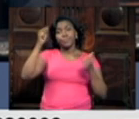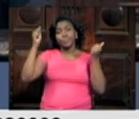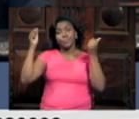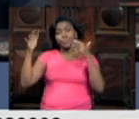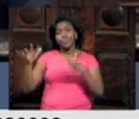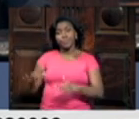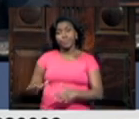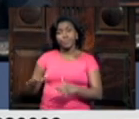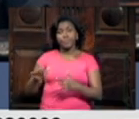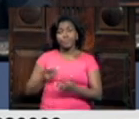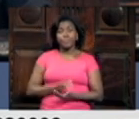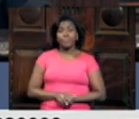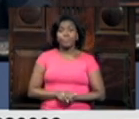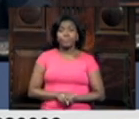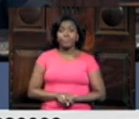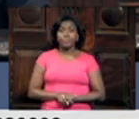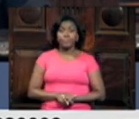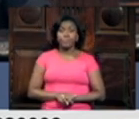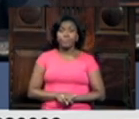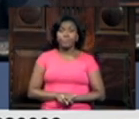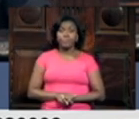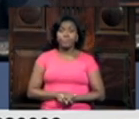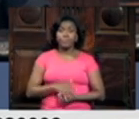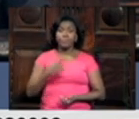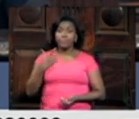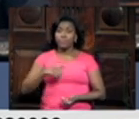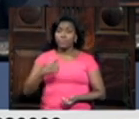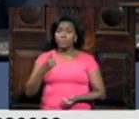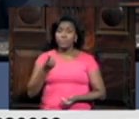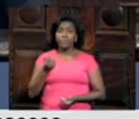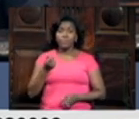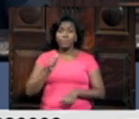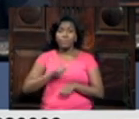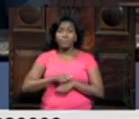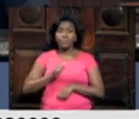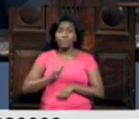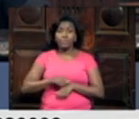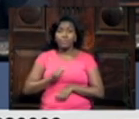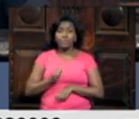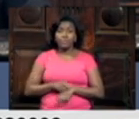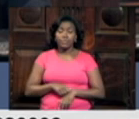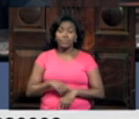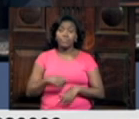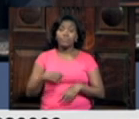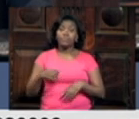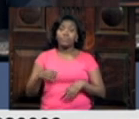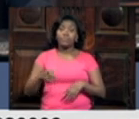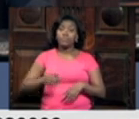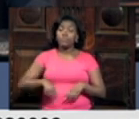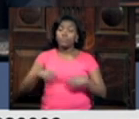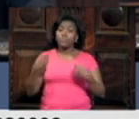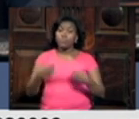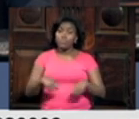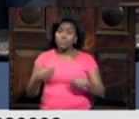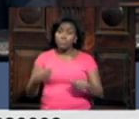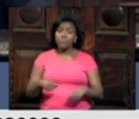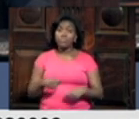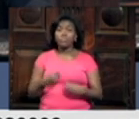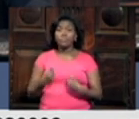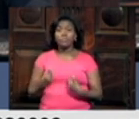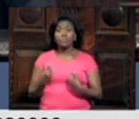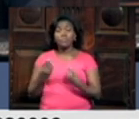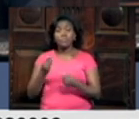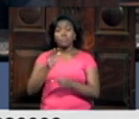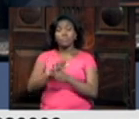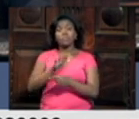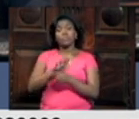um momento que não tem dinheiro para nada, mas a gente precisa fazer a saúde preventiva, que é o esporte,